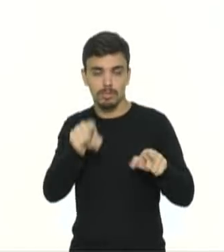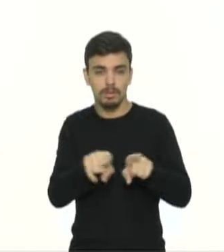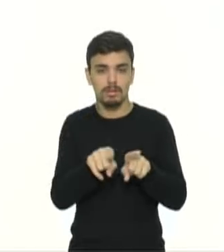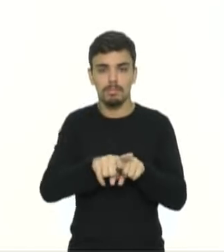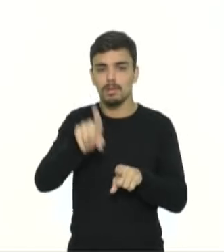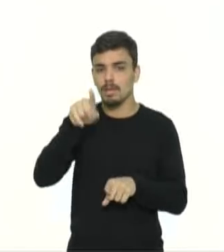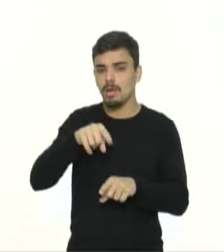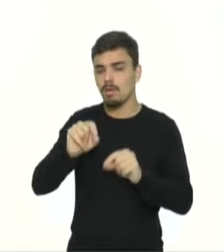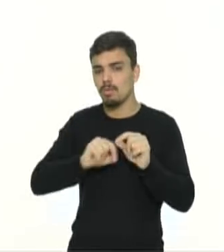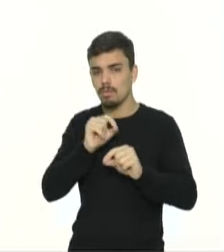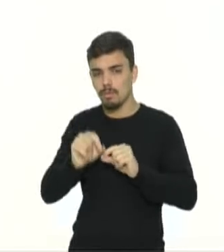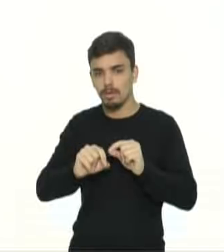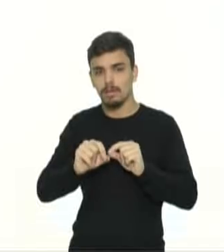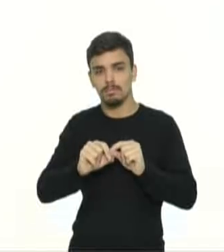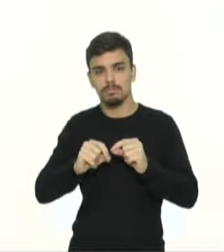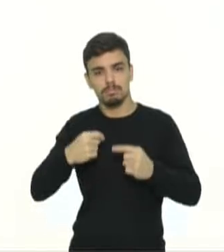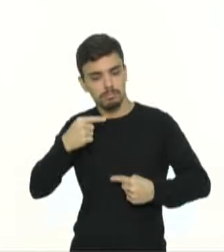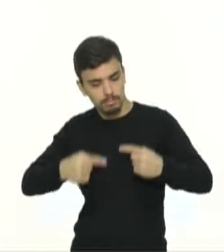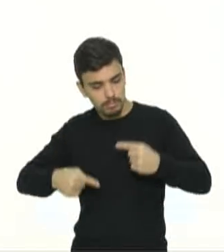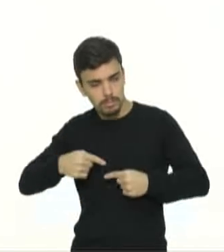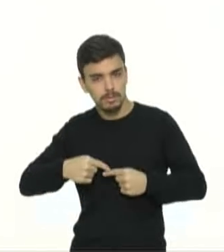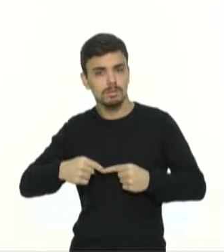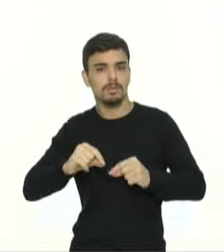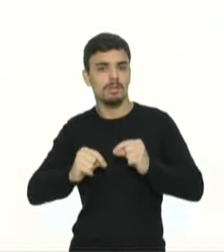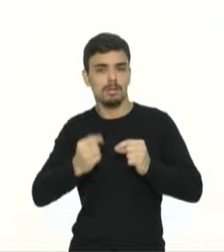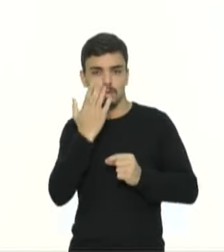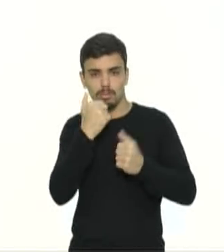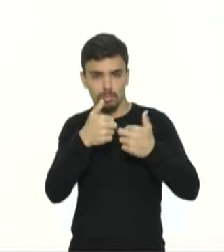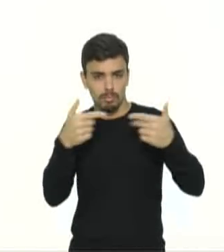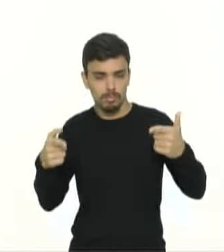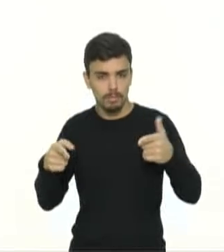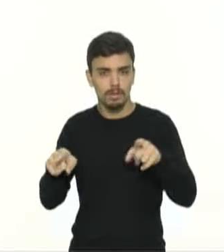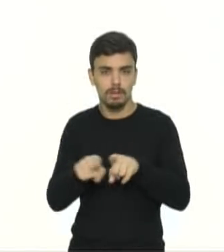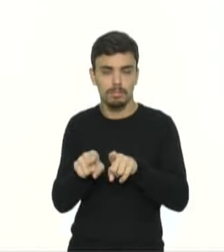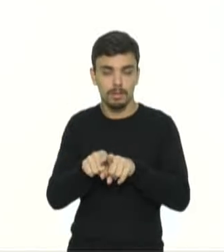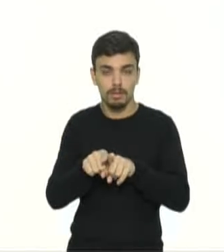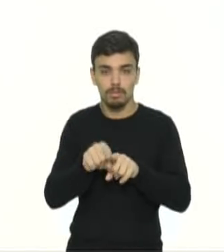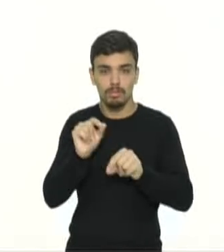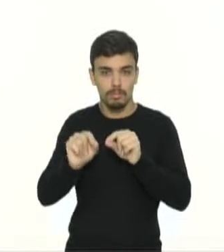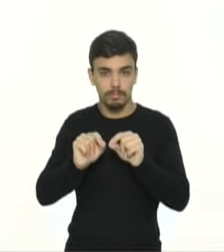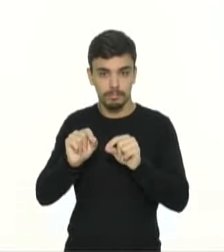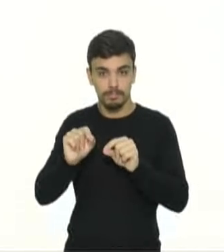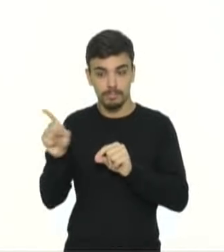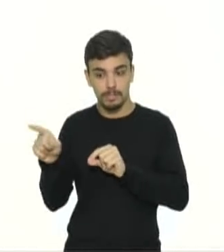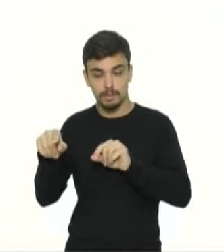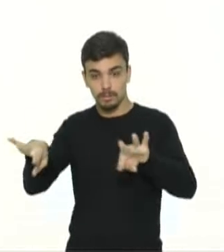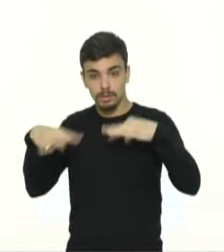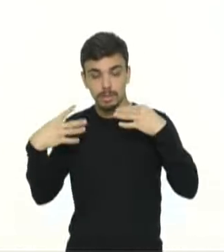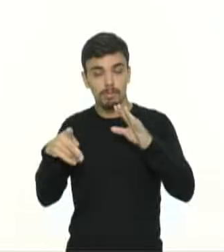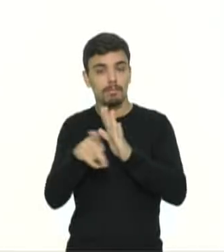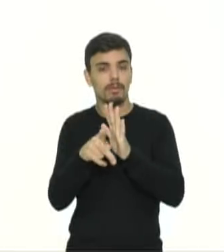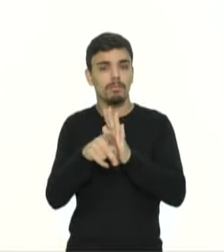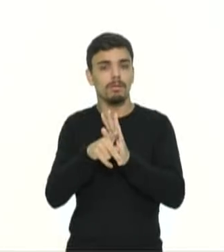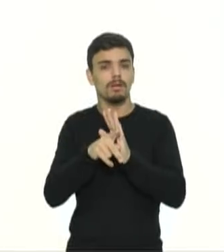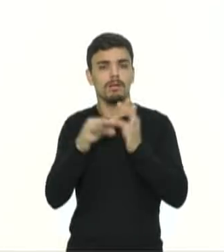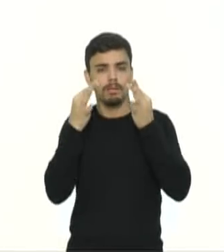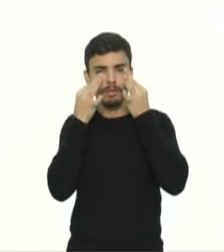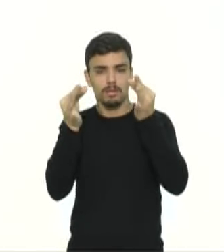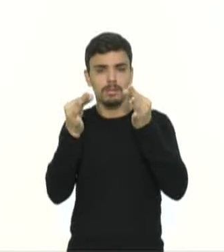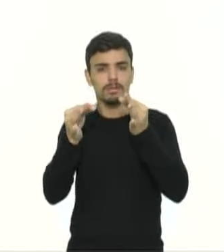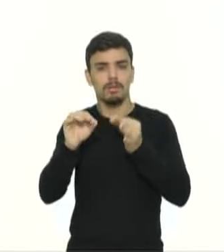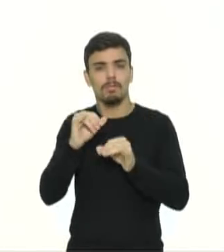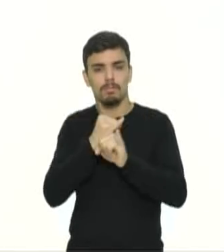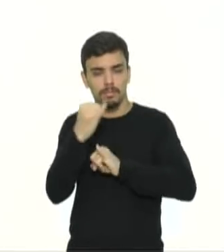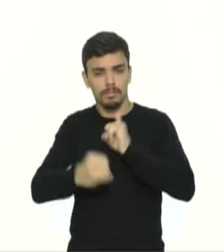tempos remotos. Contudo, apenas recentemente a entomofagia tem traído a atenção da mídia, instituições de pesquisa, chefes